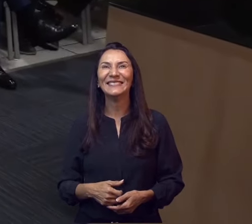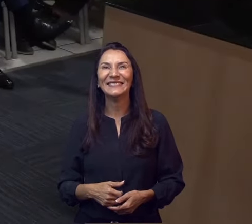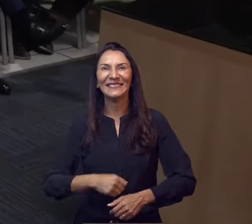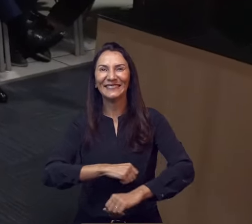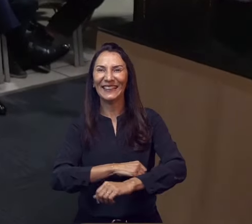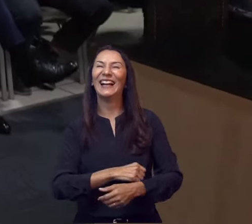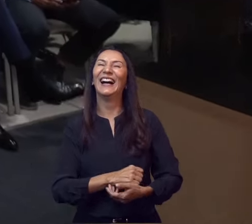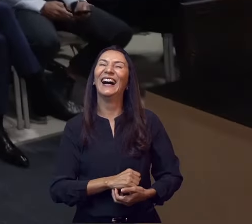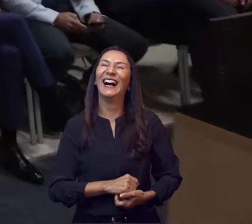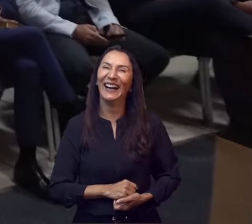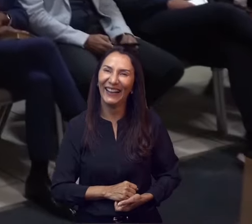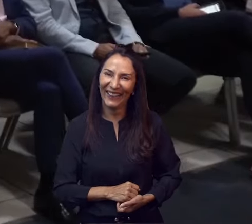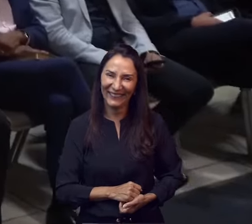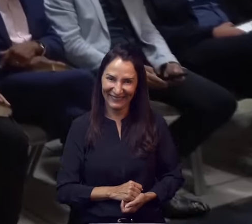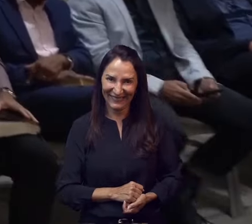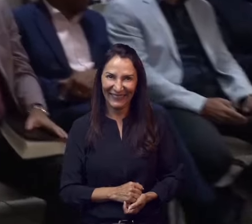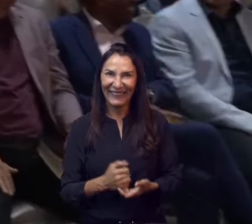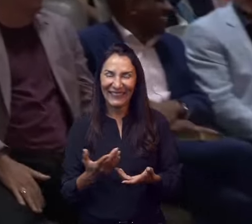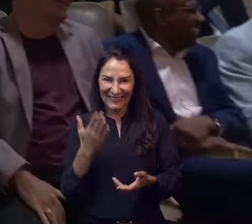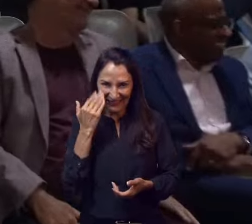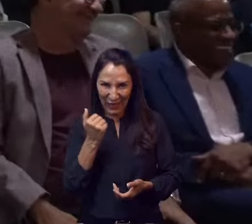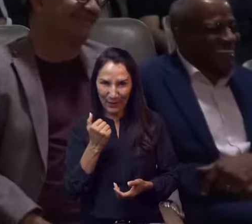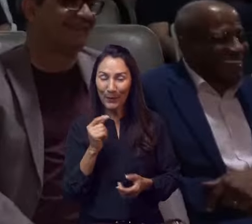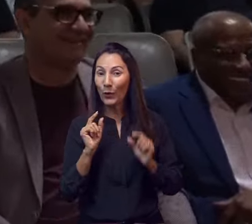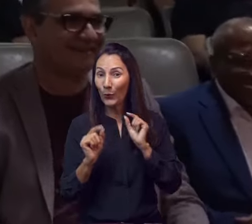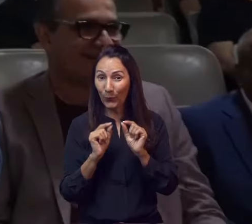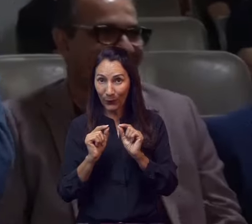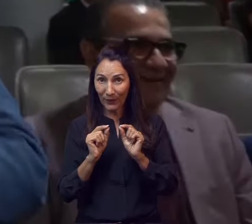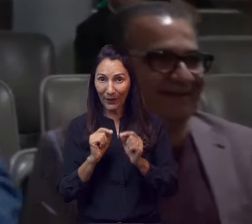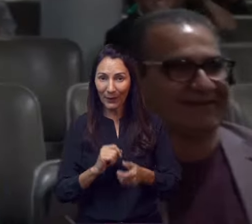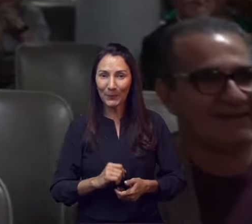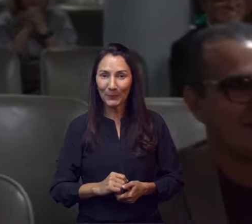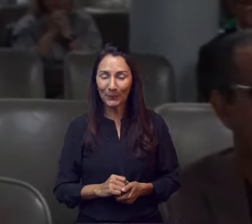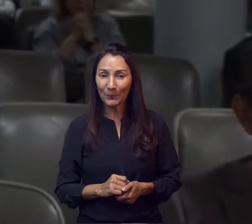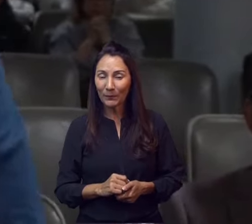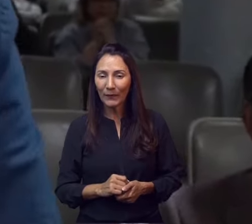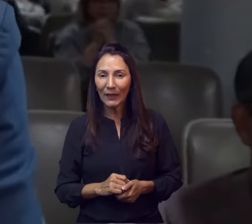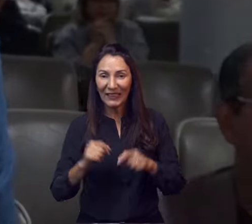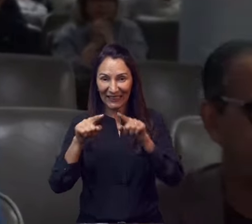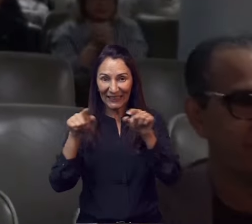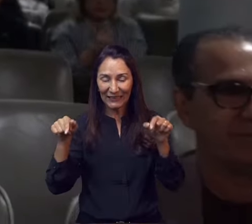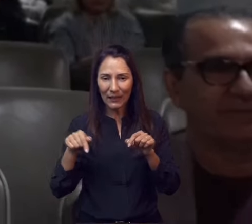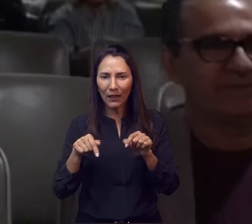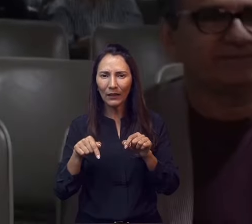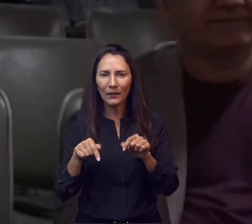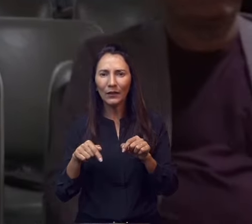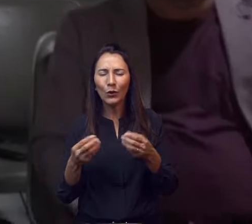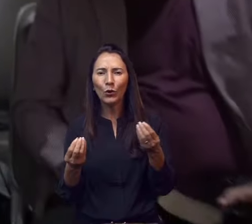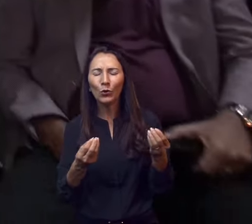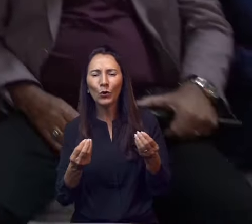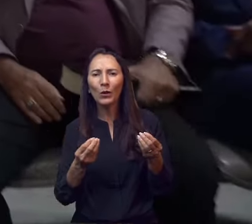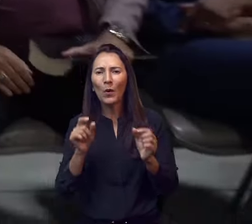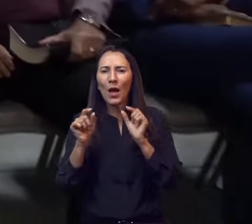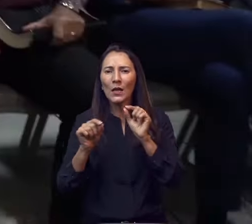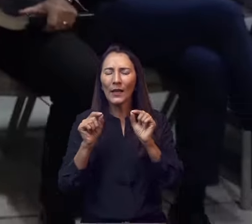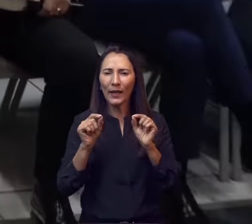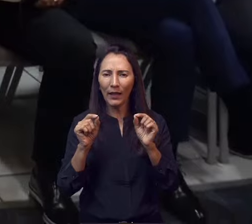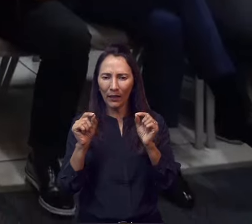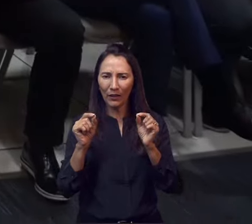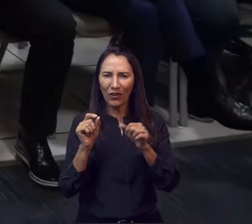tava sendo comentado na sala sabe o que é o que é o comentário na sala quem que modernizou a turma